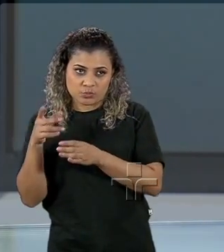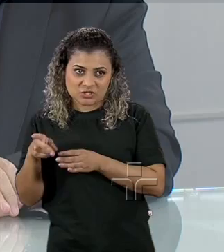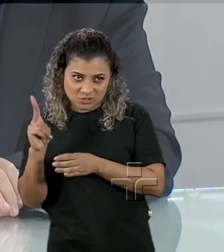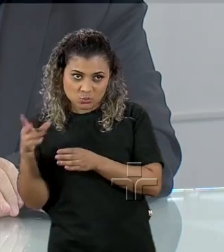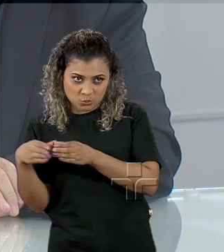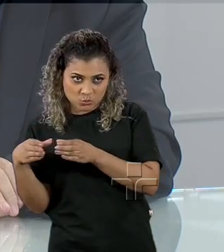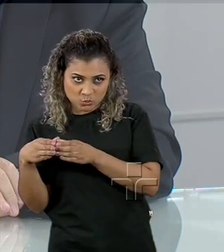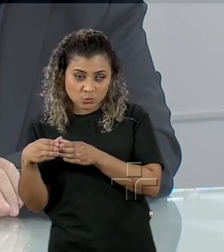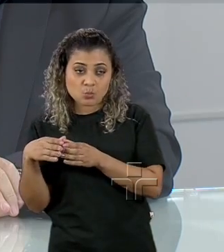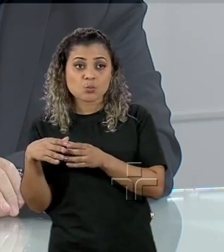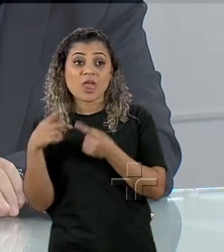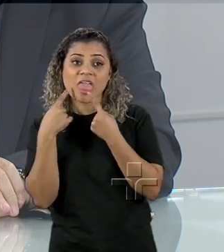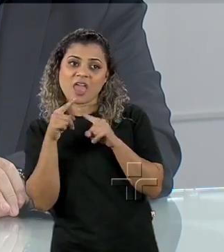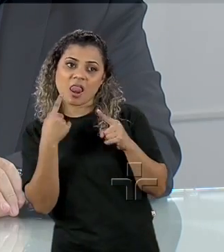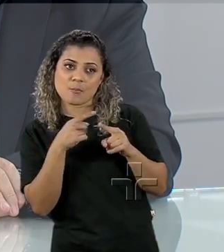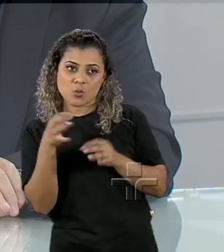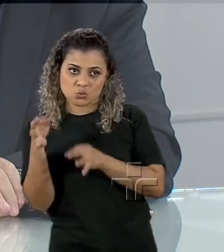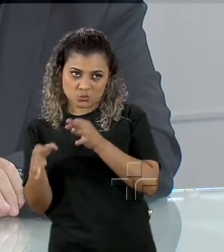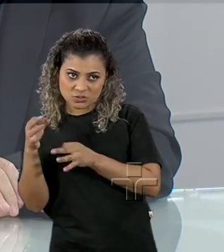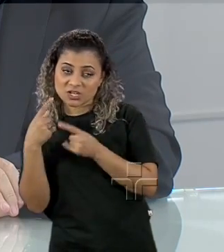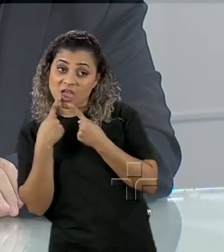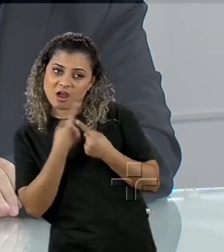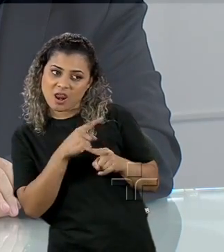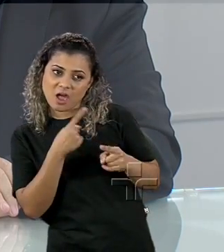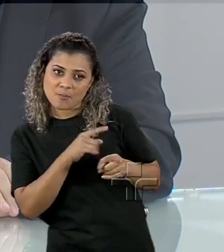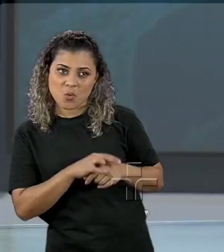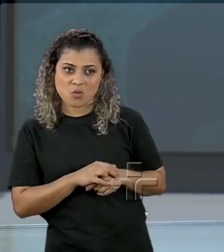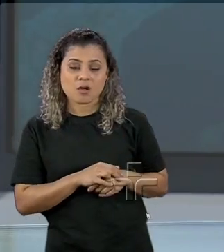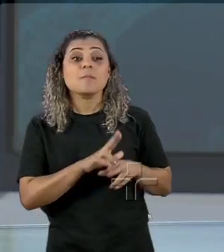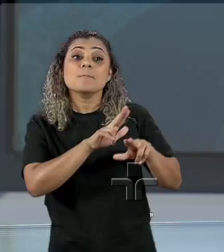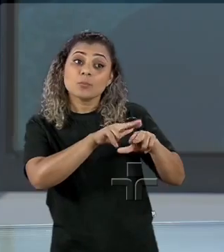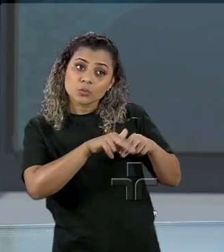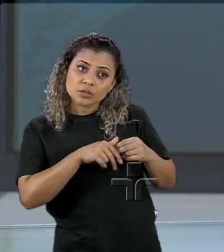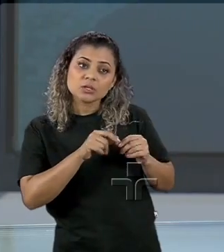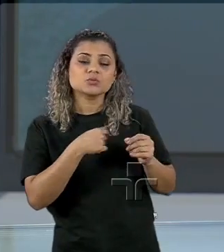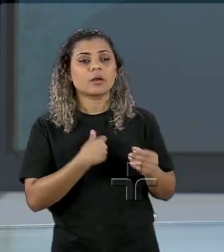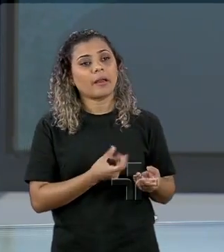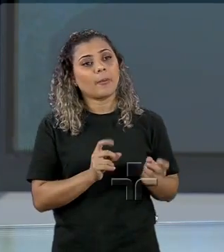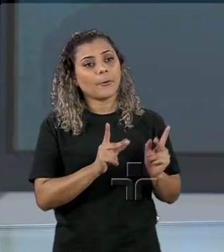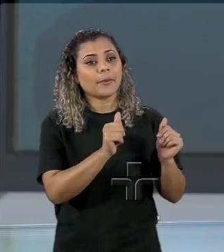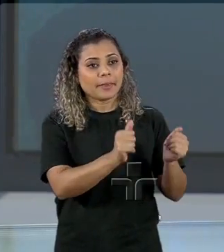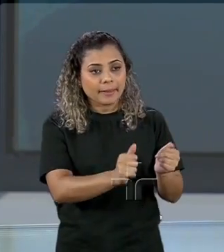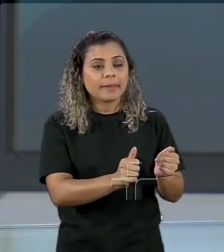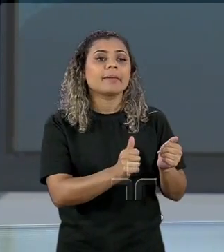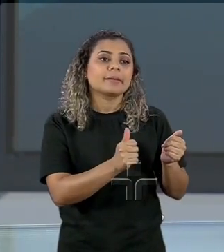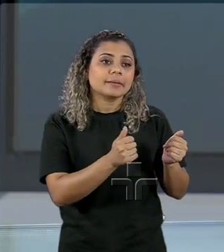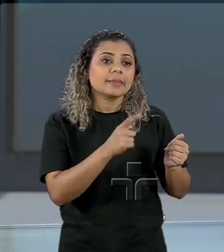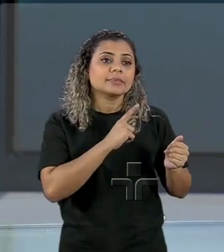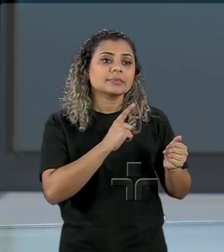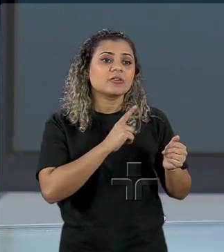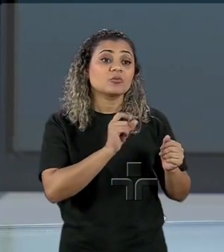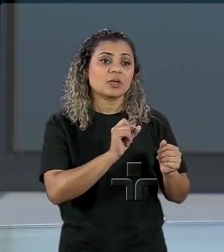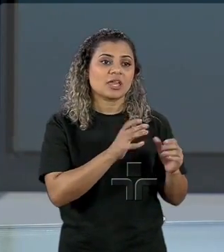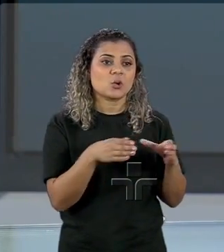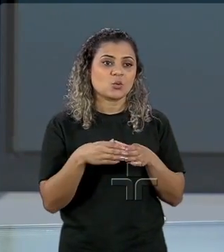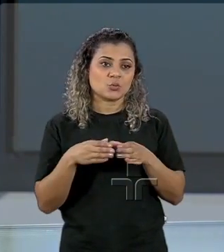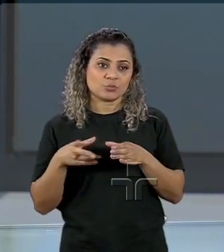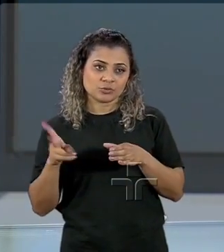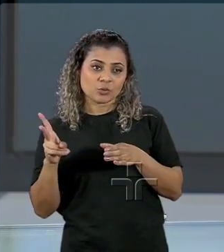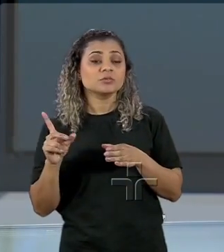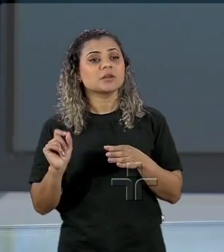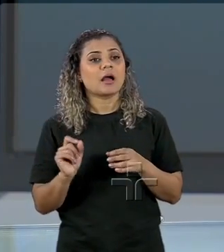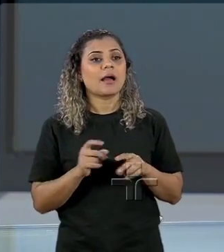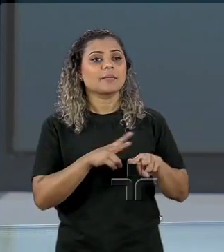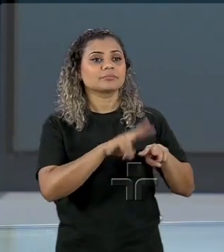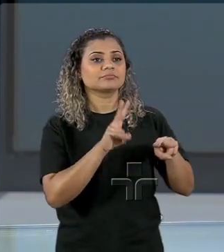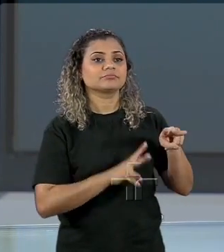Reclamação não acatada. Porém, foi concedido de ofício, ou seja, por iniciativa da própria segunda turma, um habeas